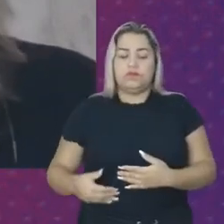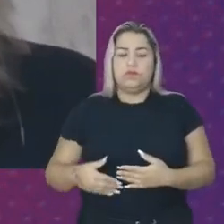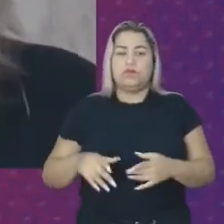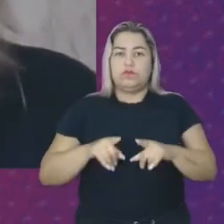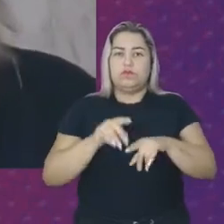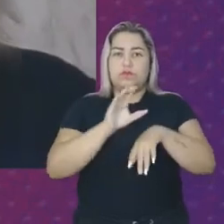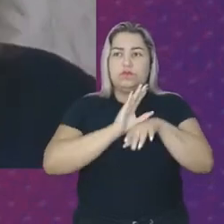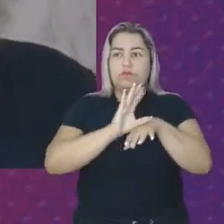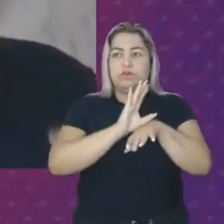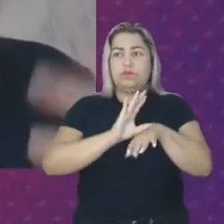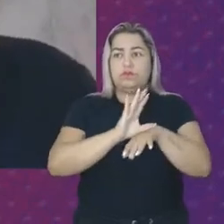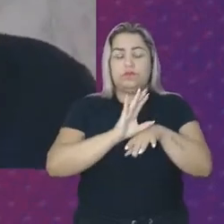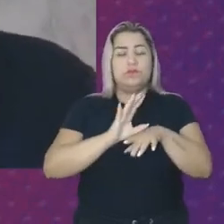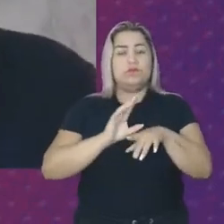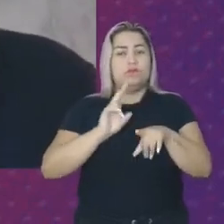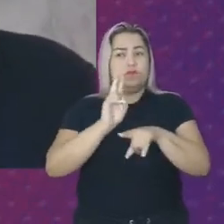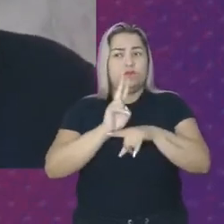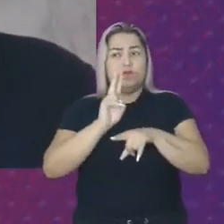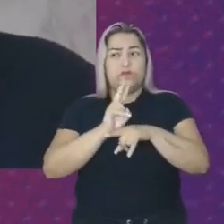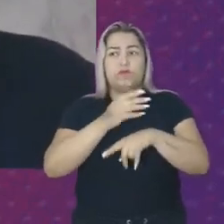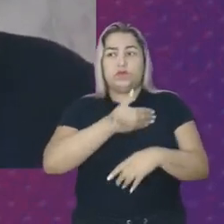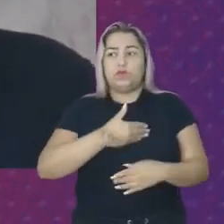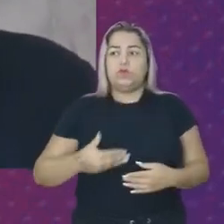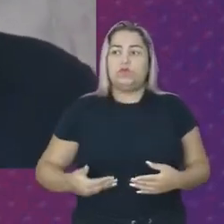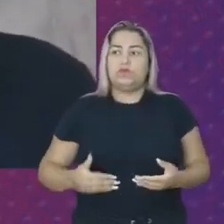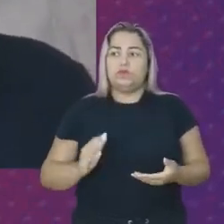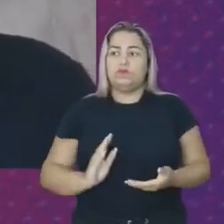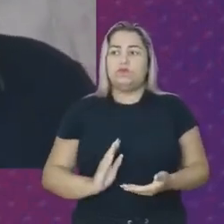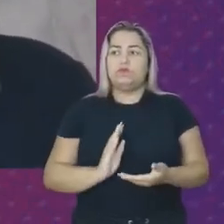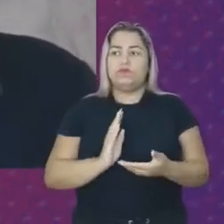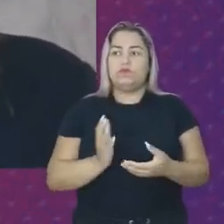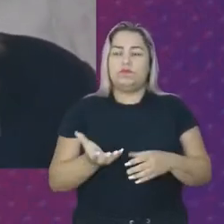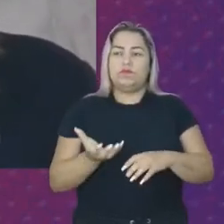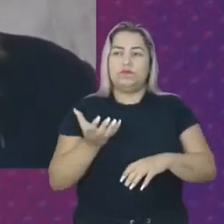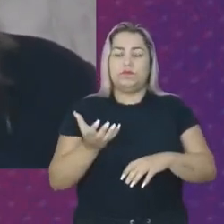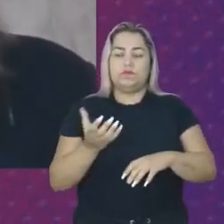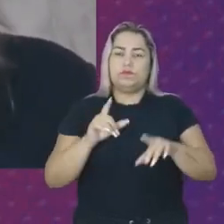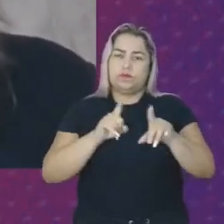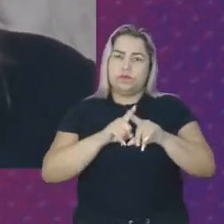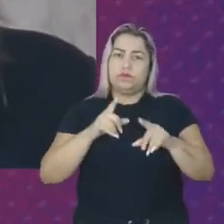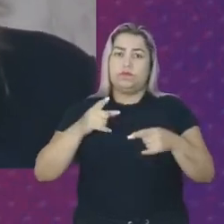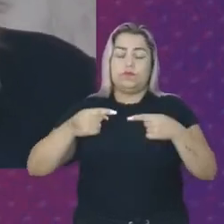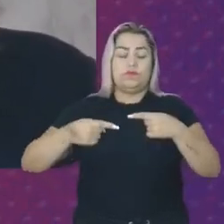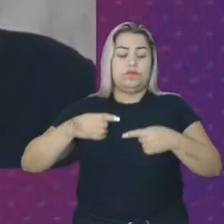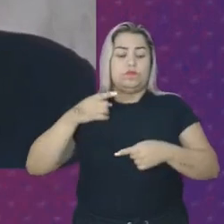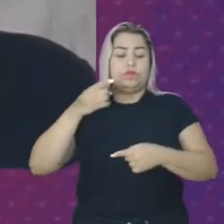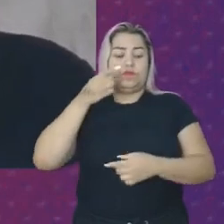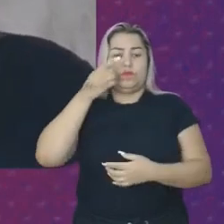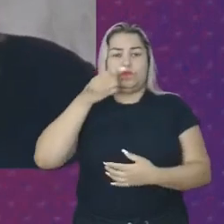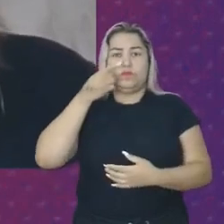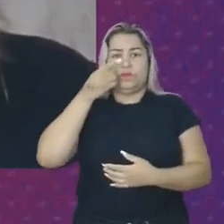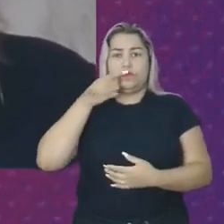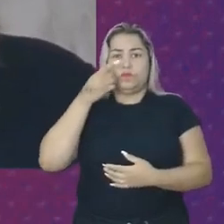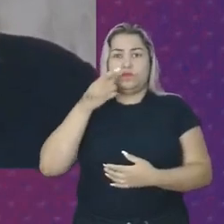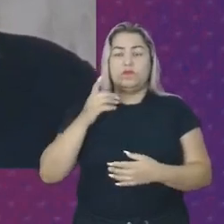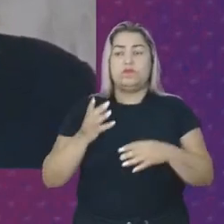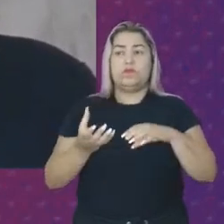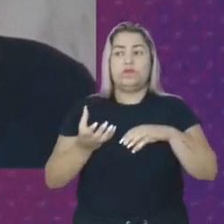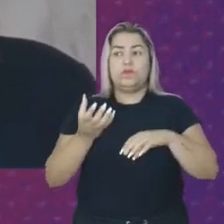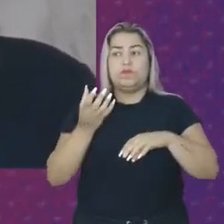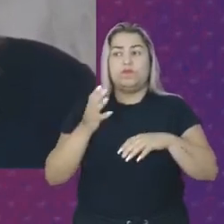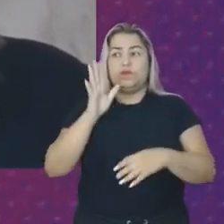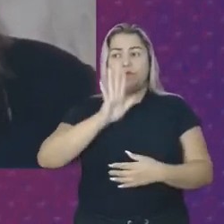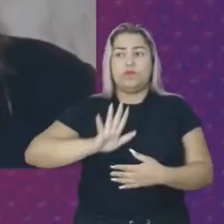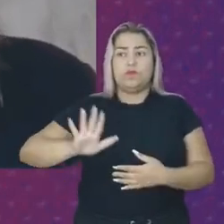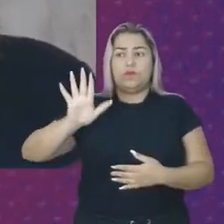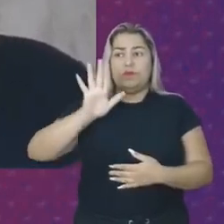e Defensores Públicos e o Congresso Nacional, os e as parlamentares do Congresso Nacional, porque